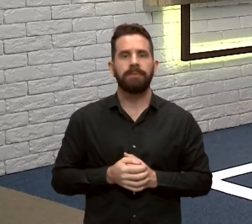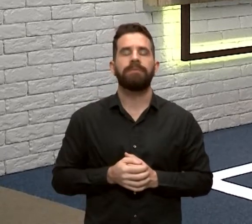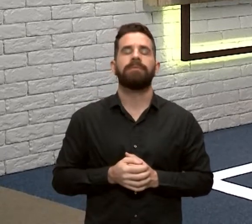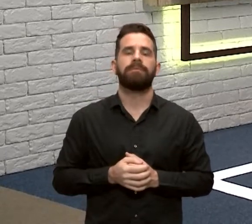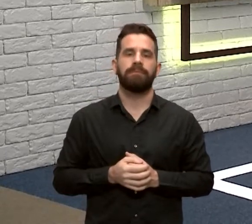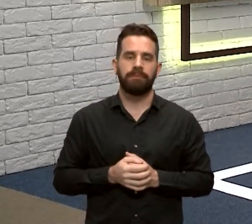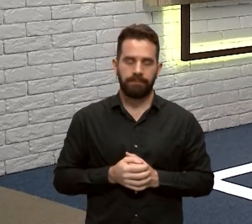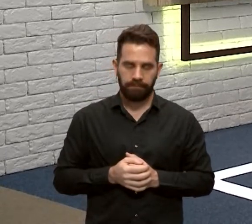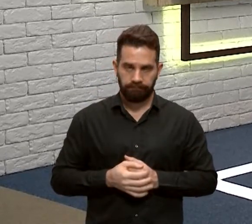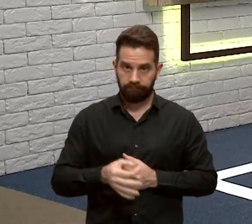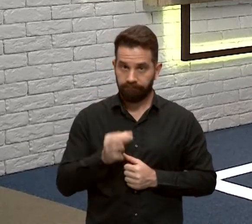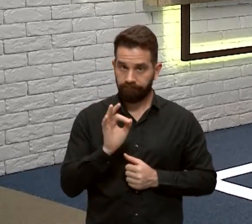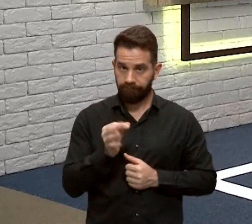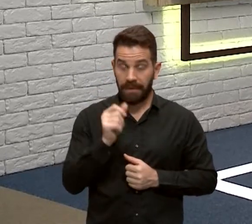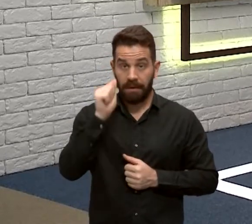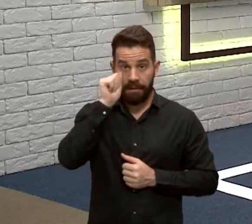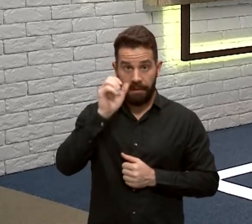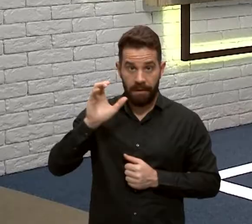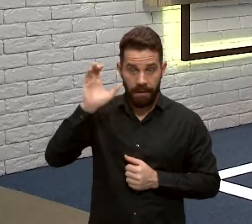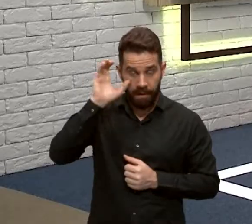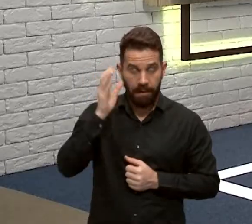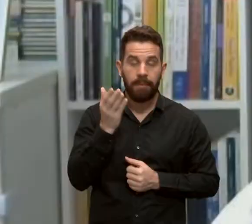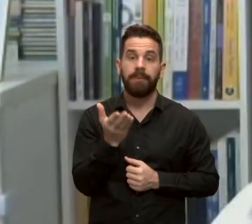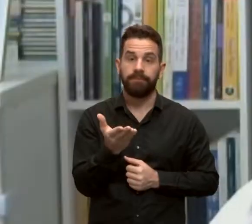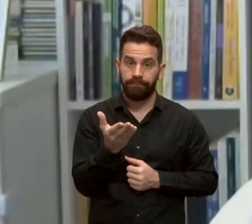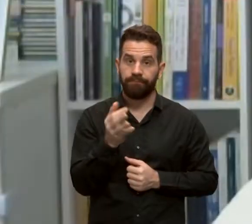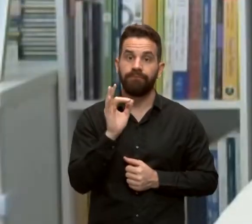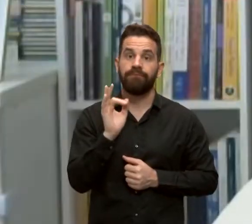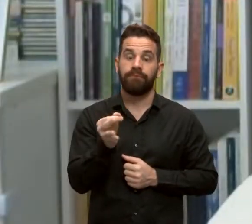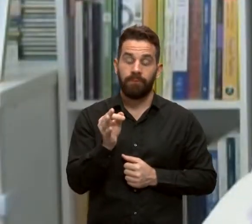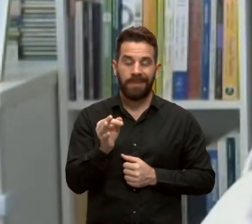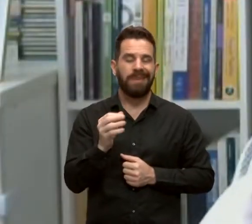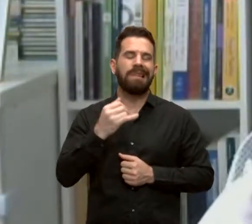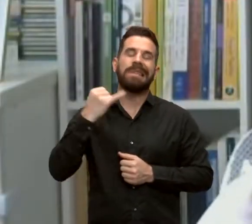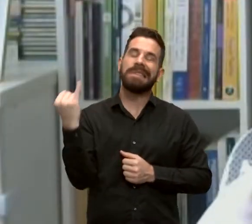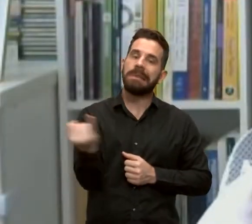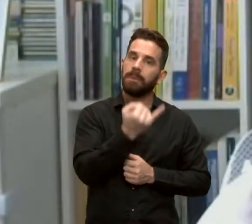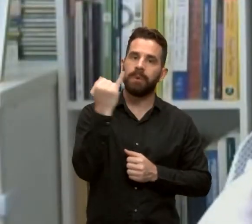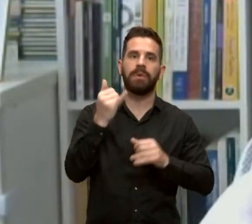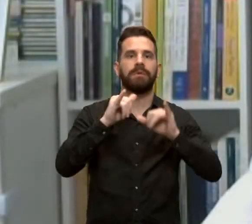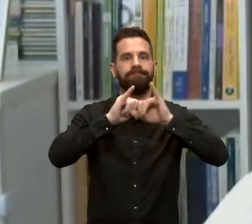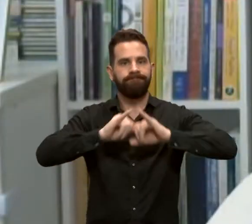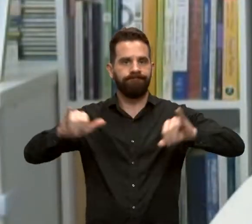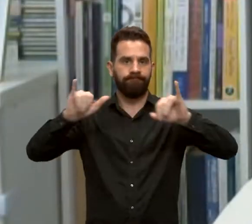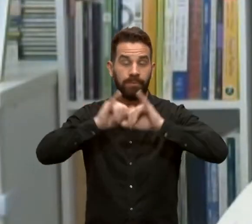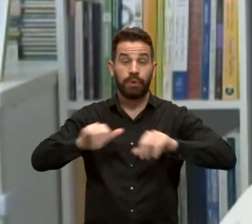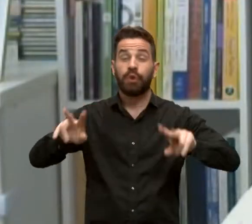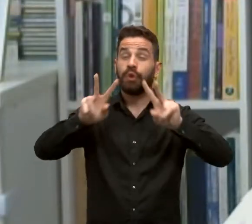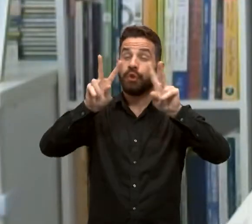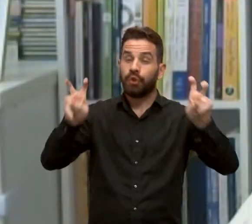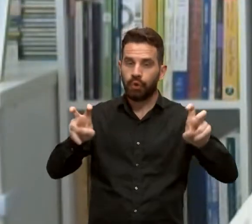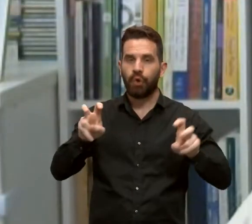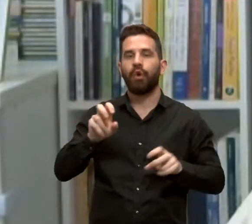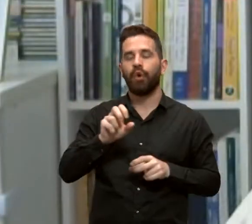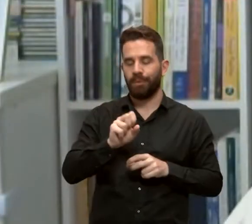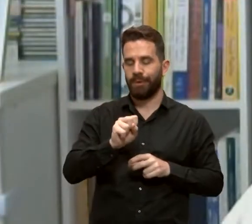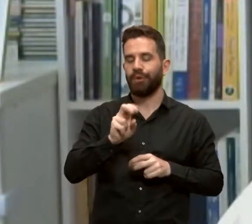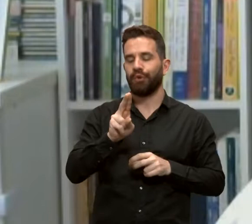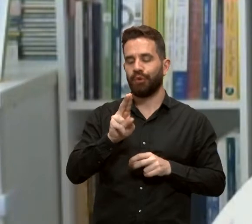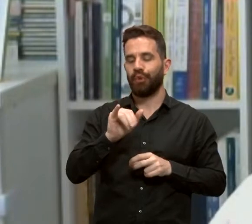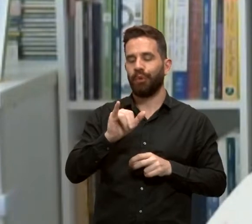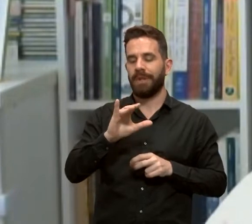é muito importante abrir um espaço de conversação sobre a questão do fenômeno do suicídio, né? É um